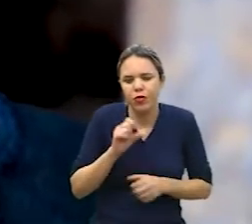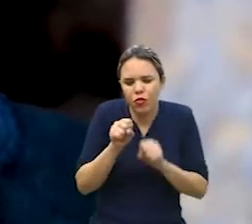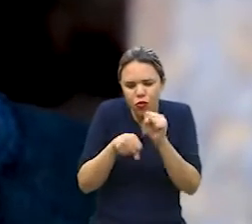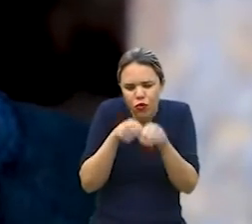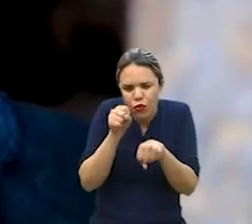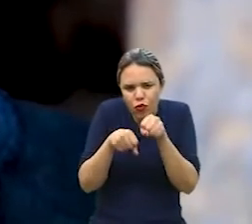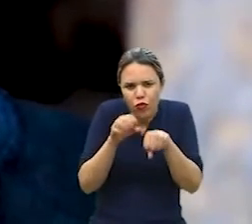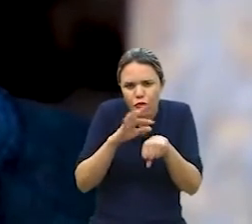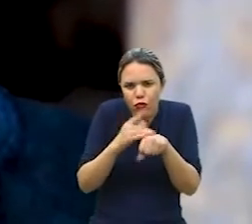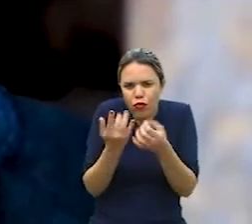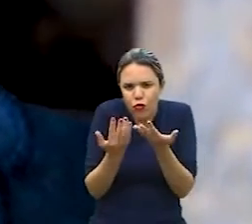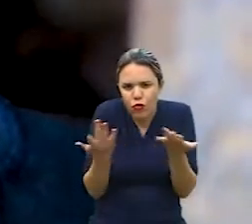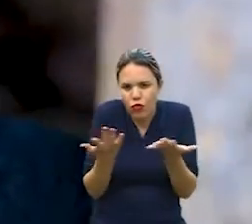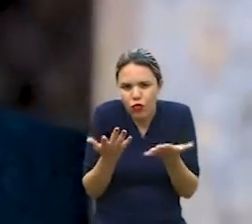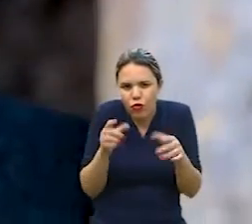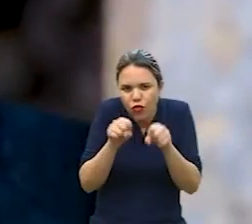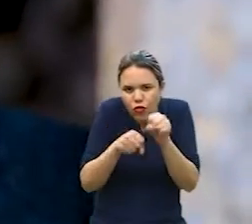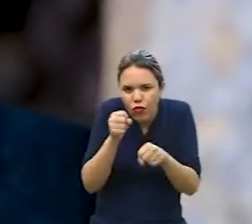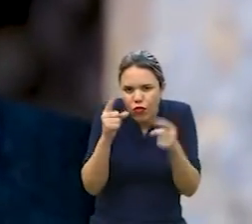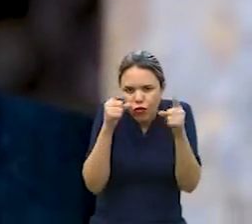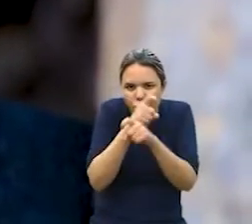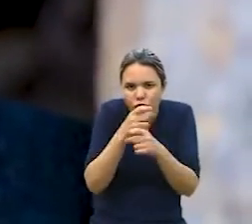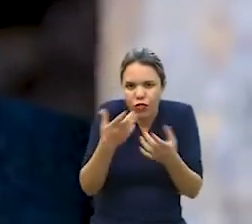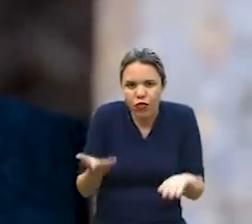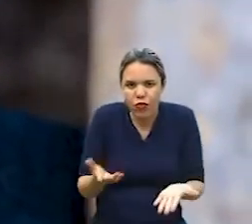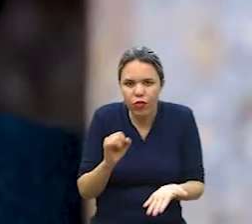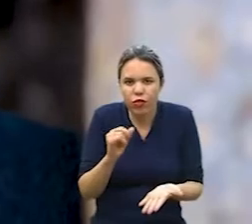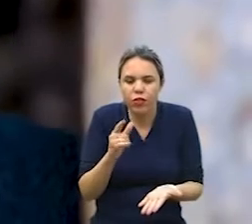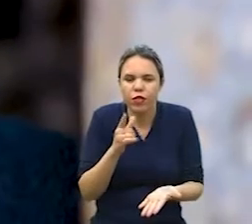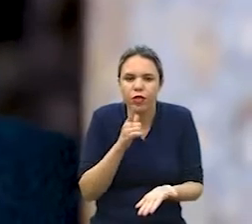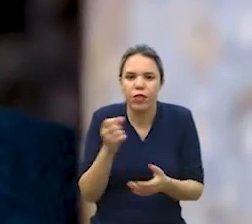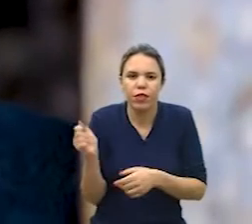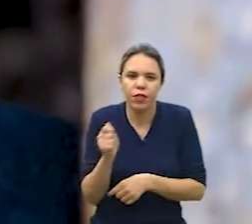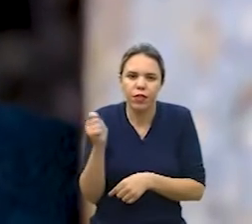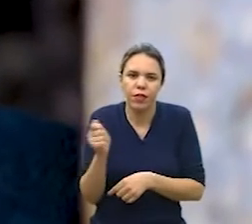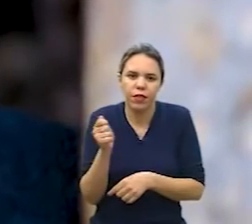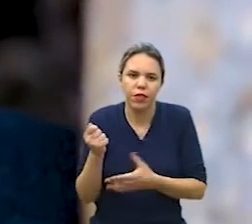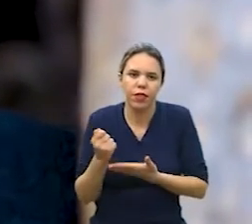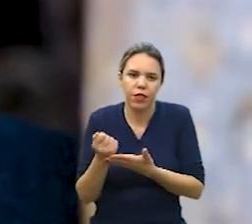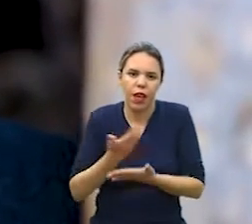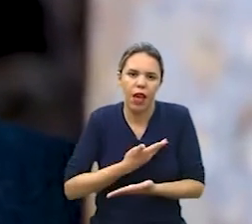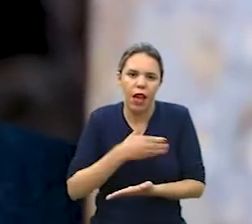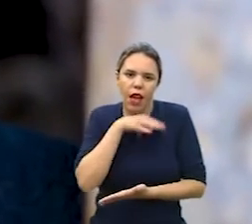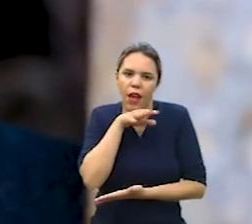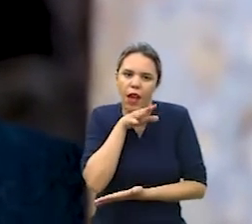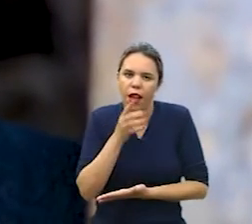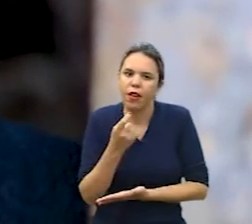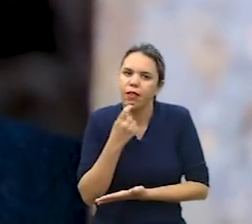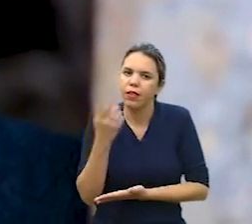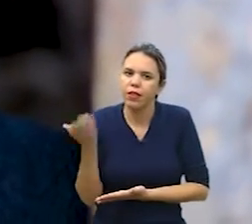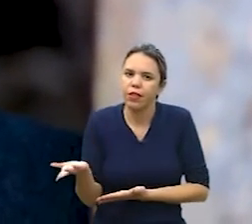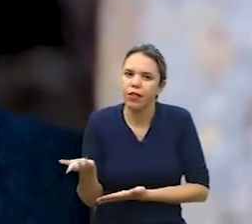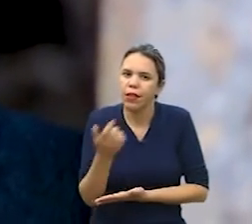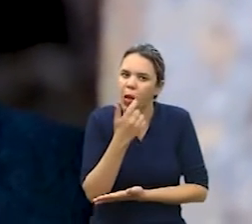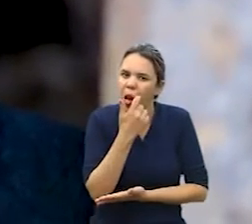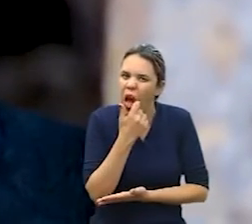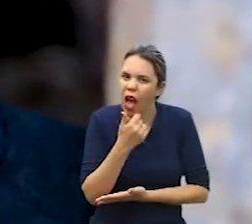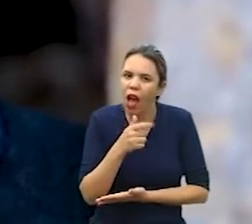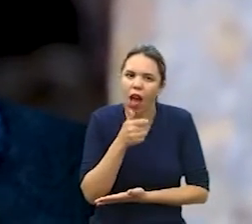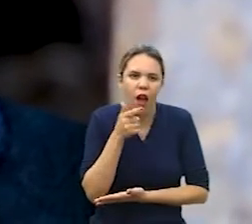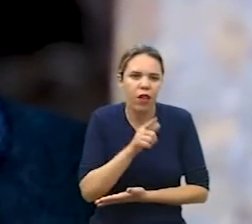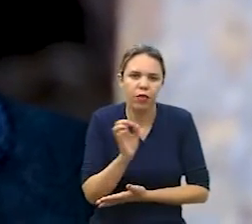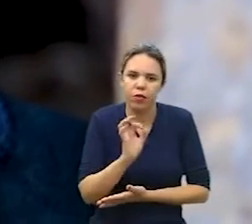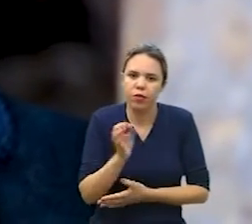gambá teve as patinhas queimadas e hoje anda com dificuldades. Se não fosse a Associação Amigos dos Animais de